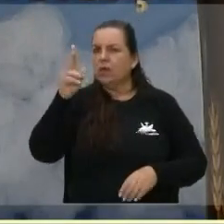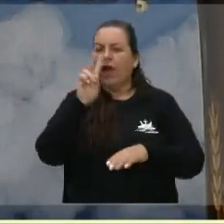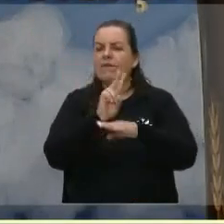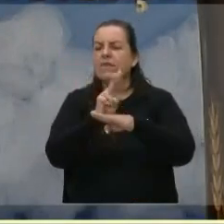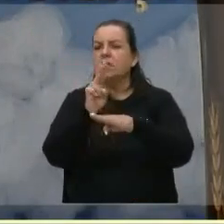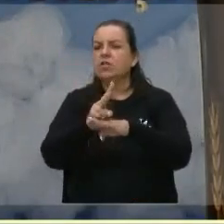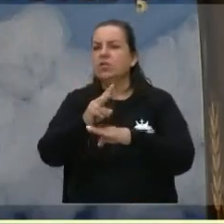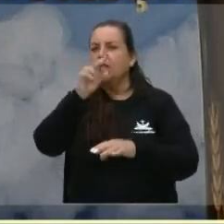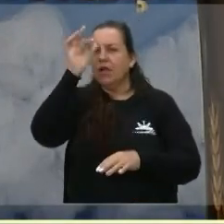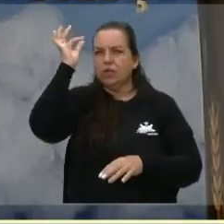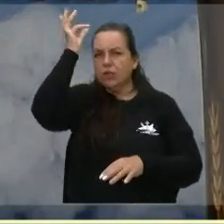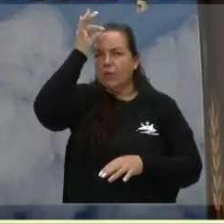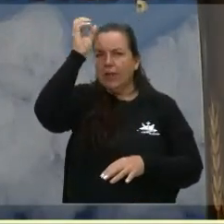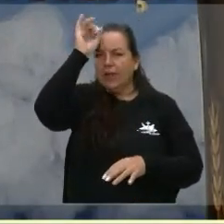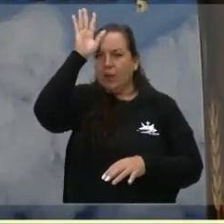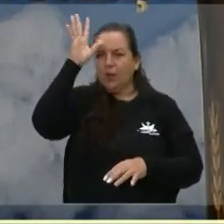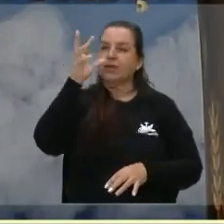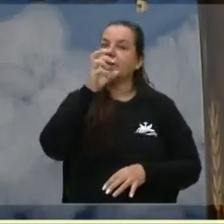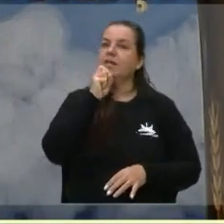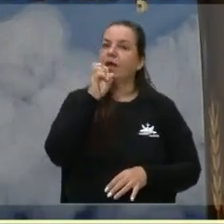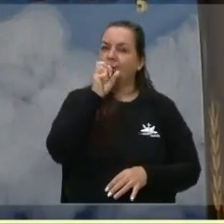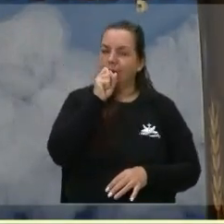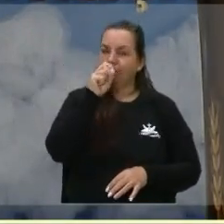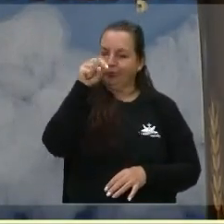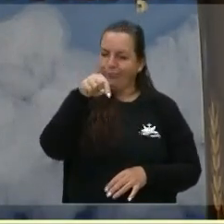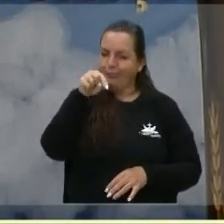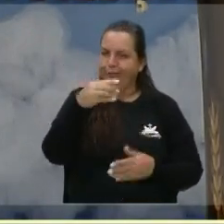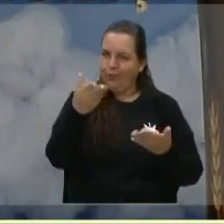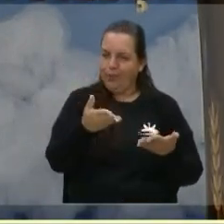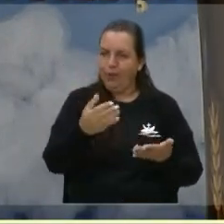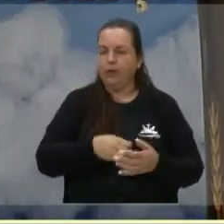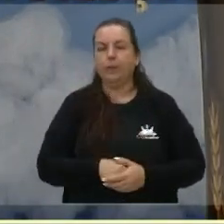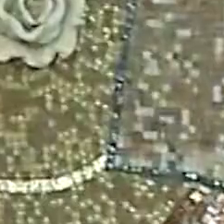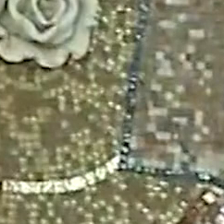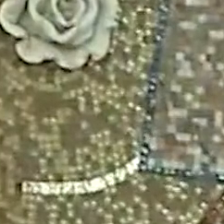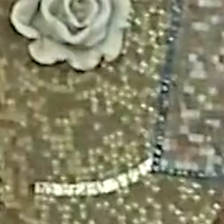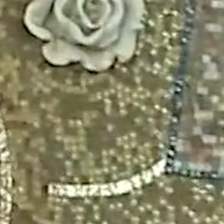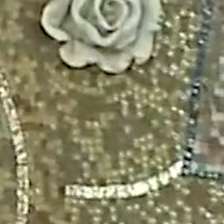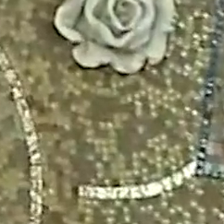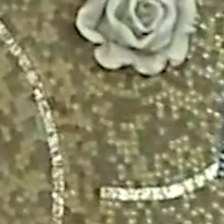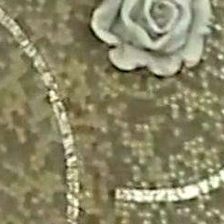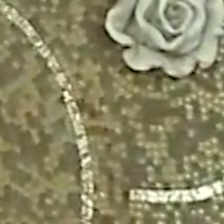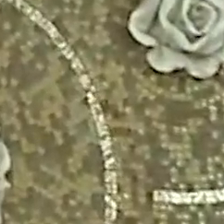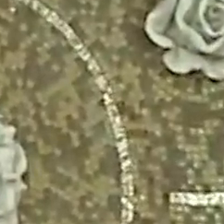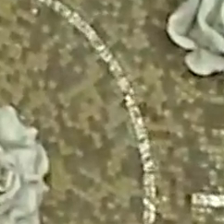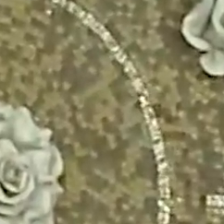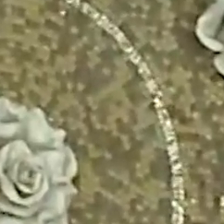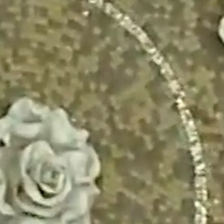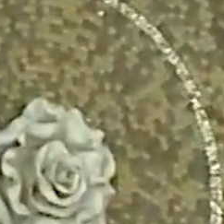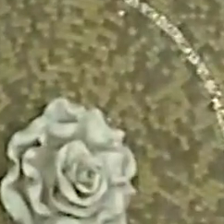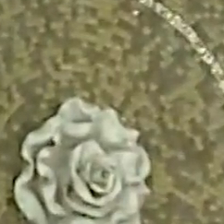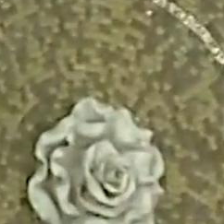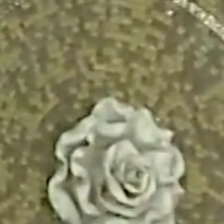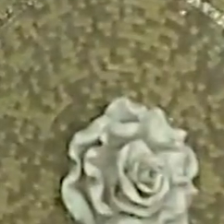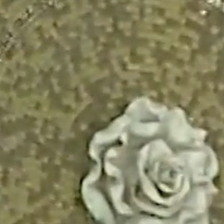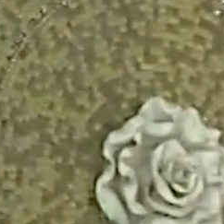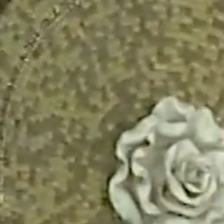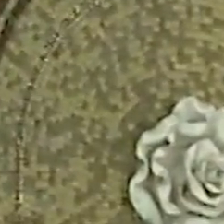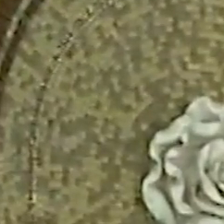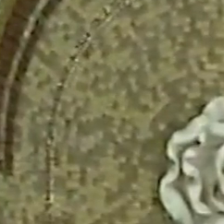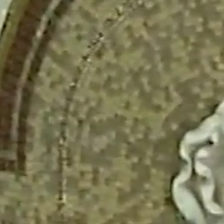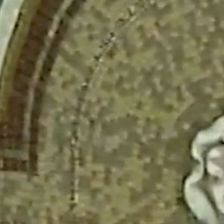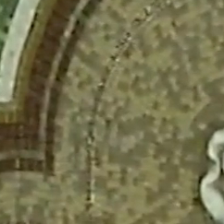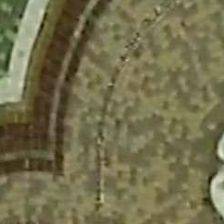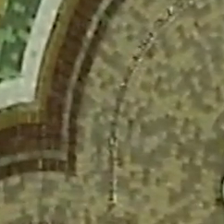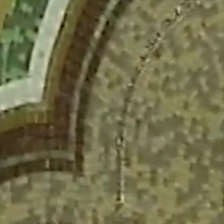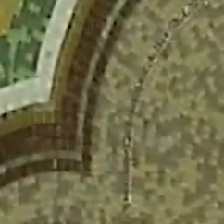Pentecostes, sábado. E passou para a história como Pentecostes e São Felipe